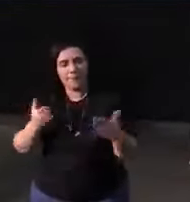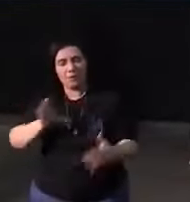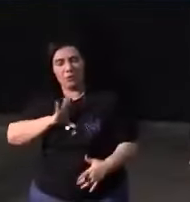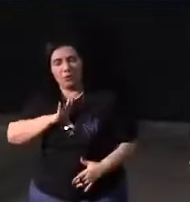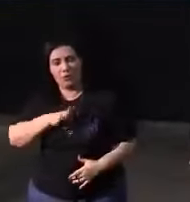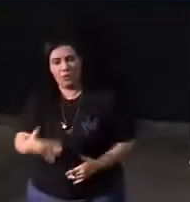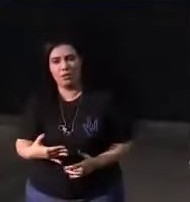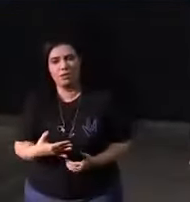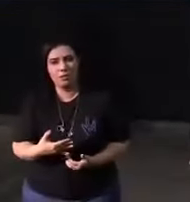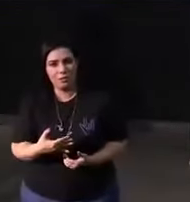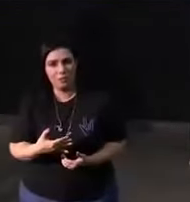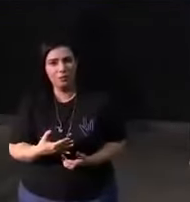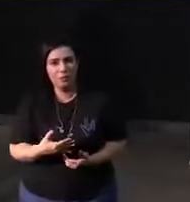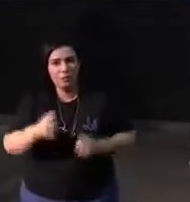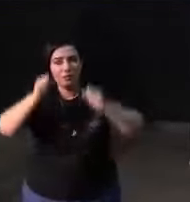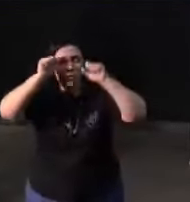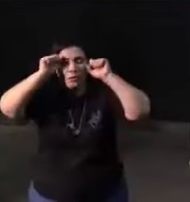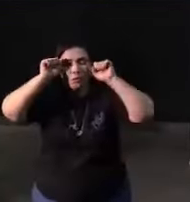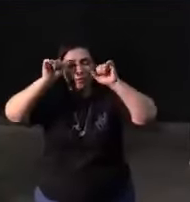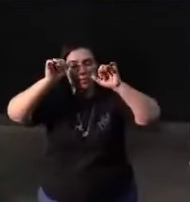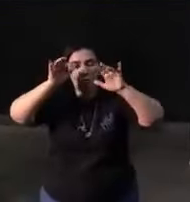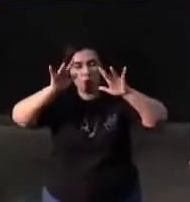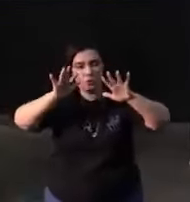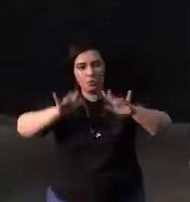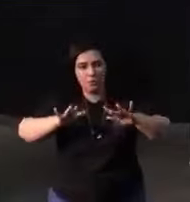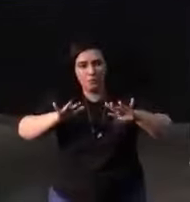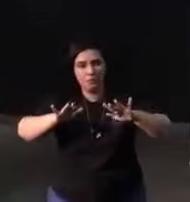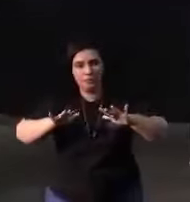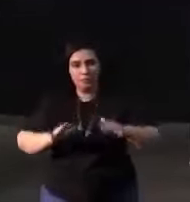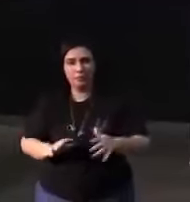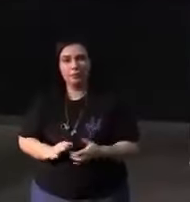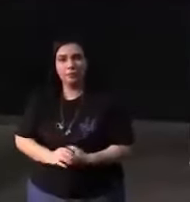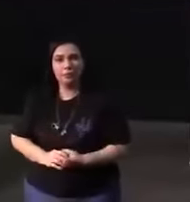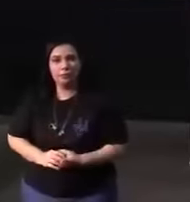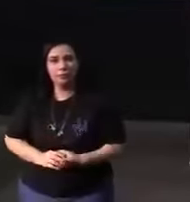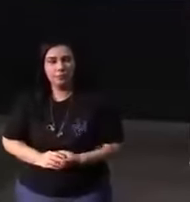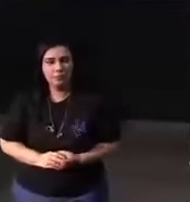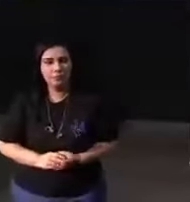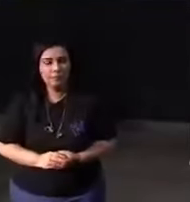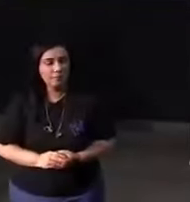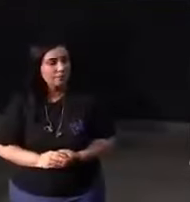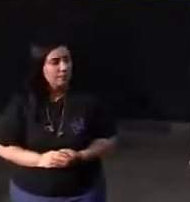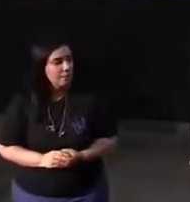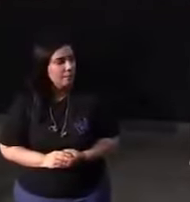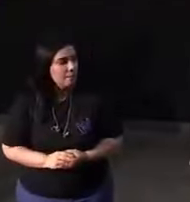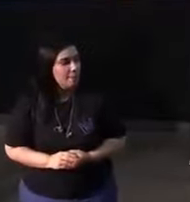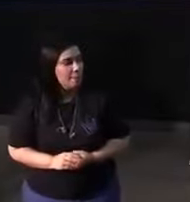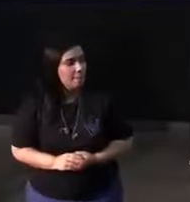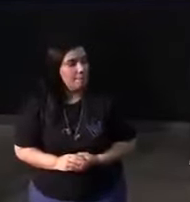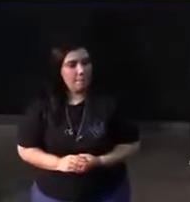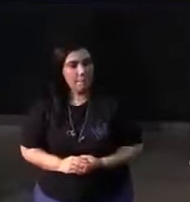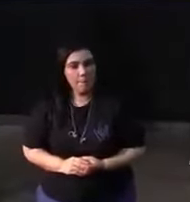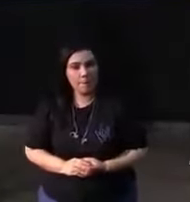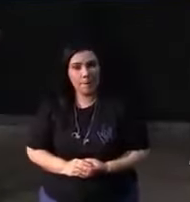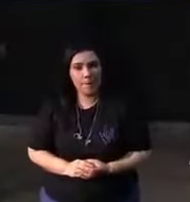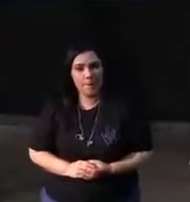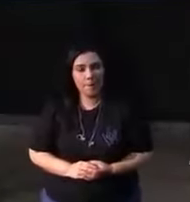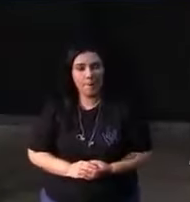encorajar, para te abençoar, para te encher de fervor